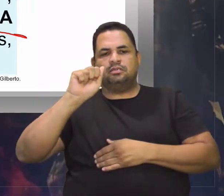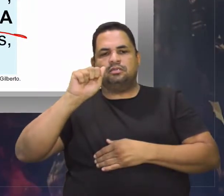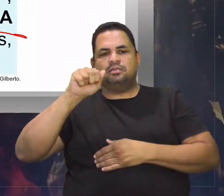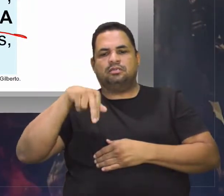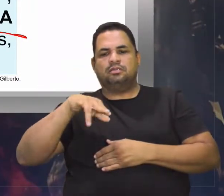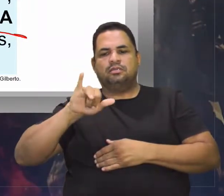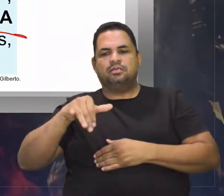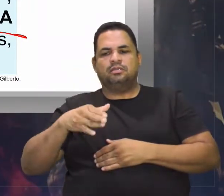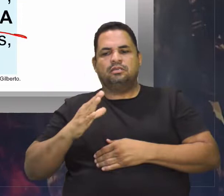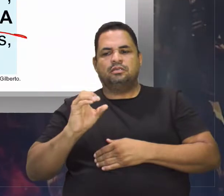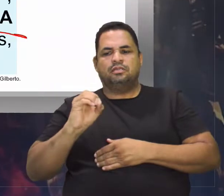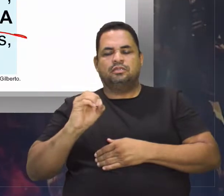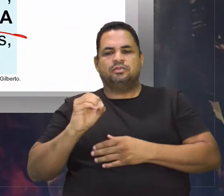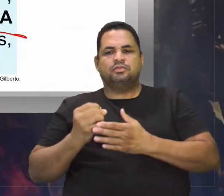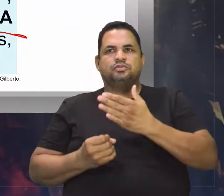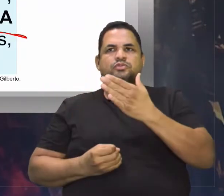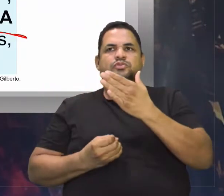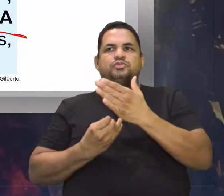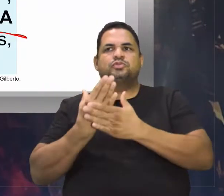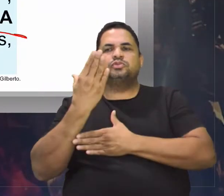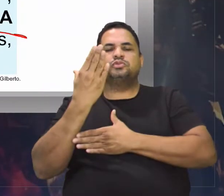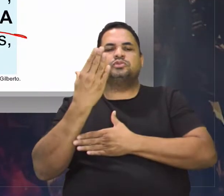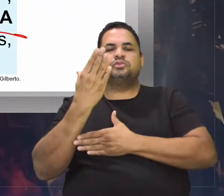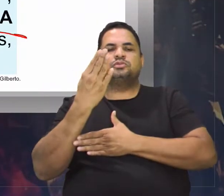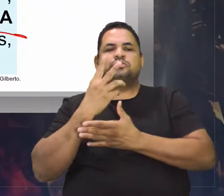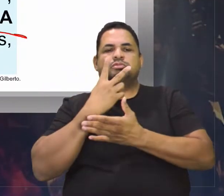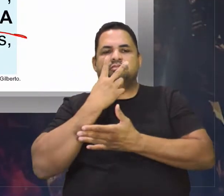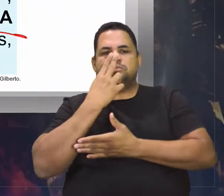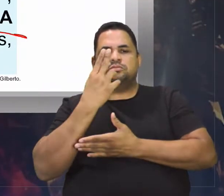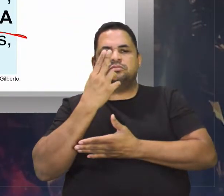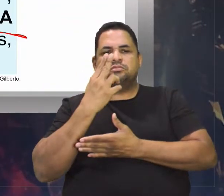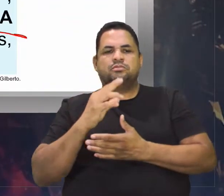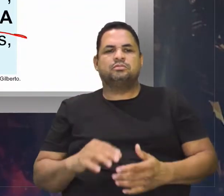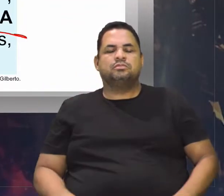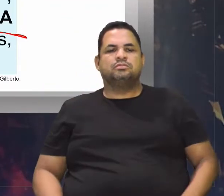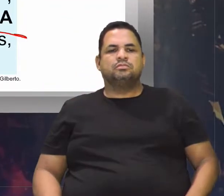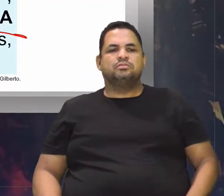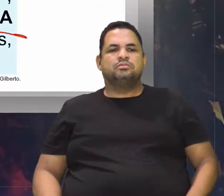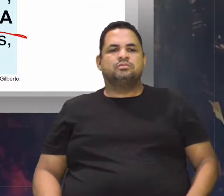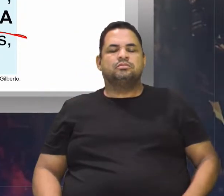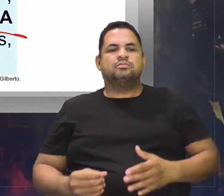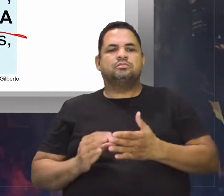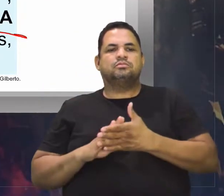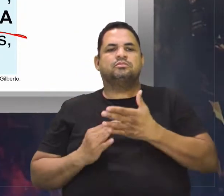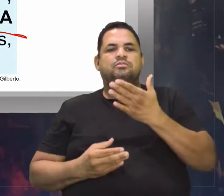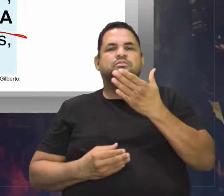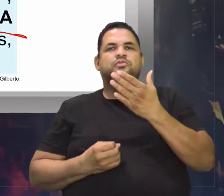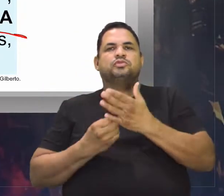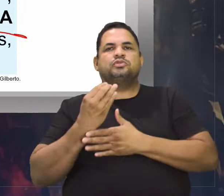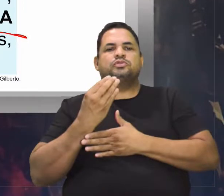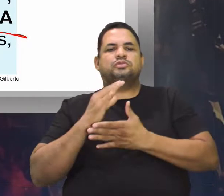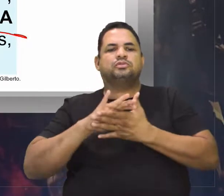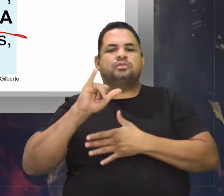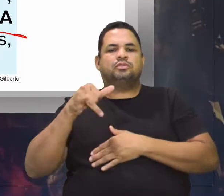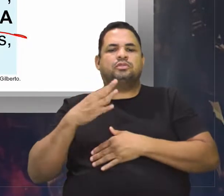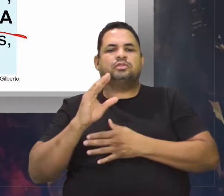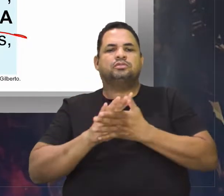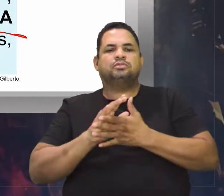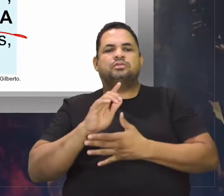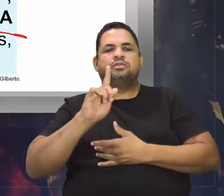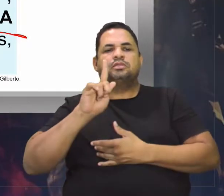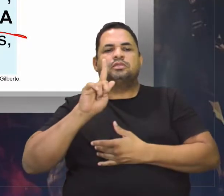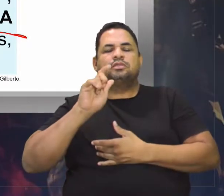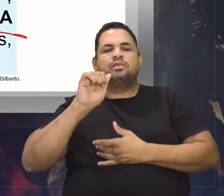perceber coisas parecidas surgindo aí. Ele disse que apareceu o anjo Gabriel. E o anjo